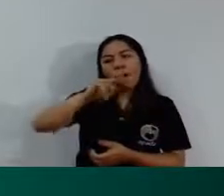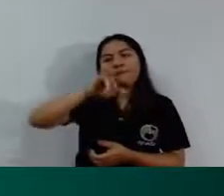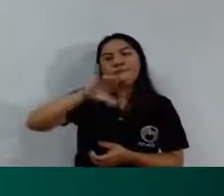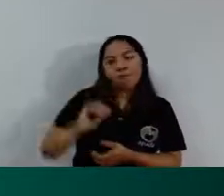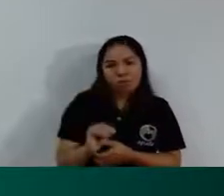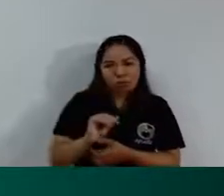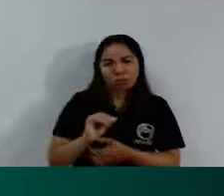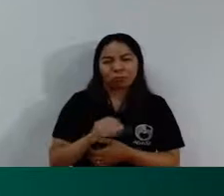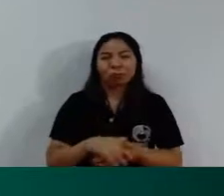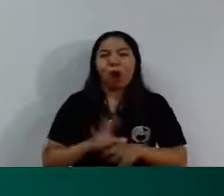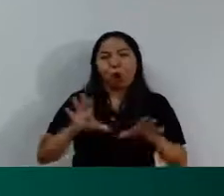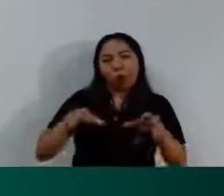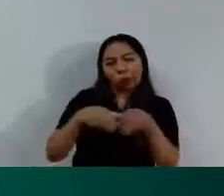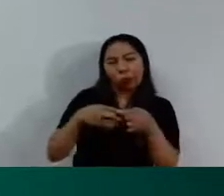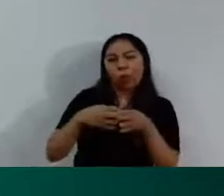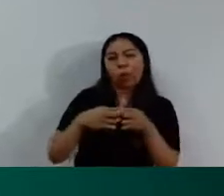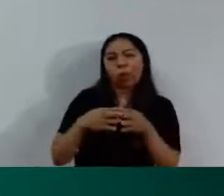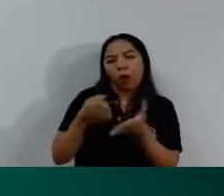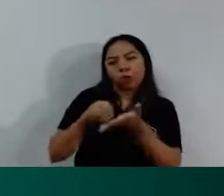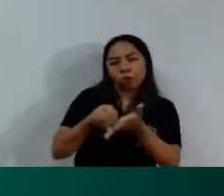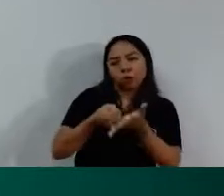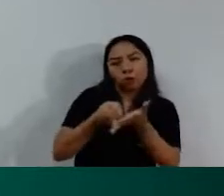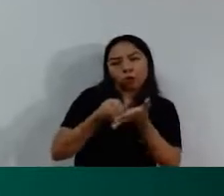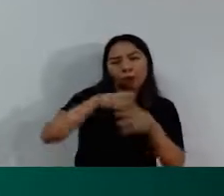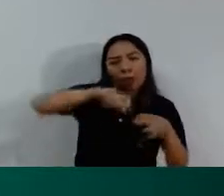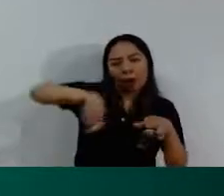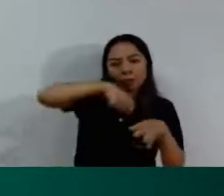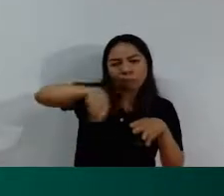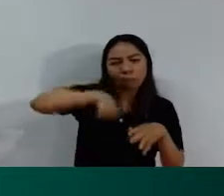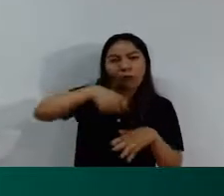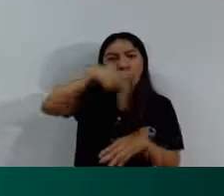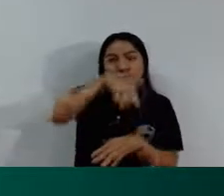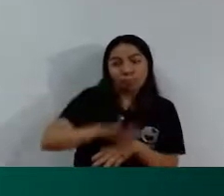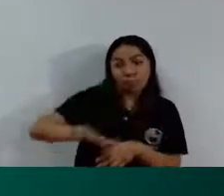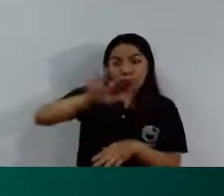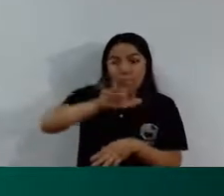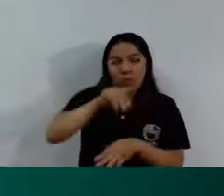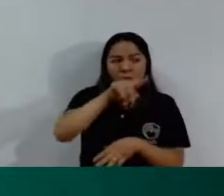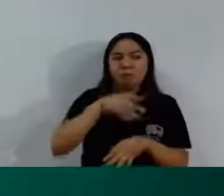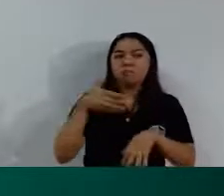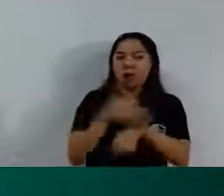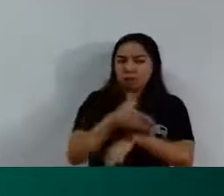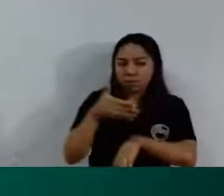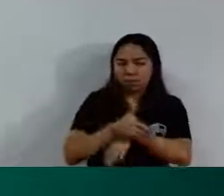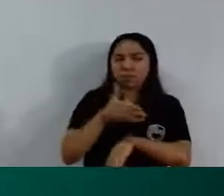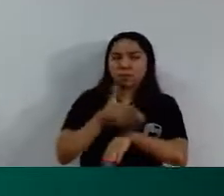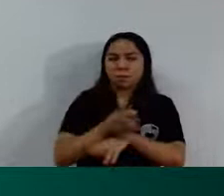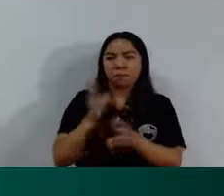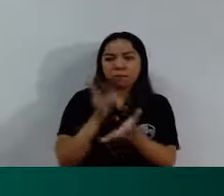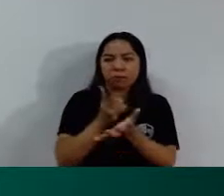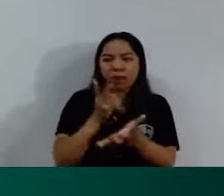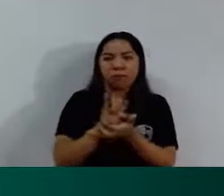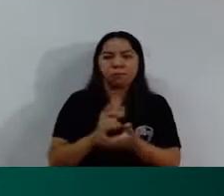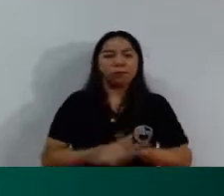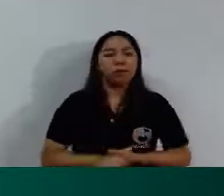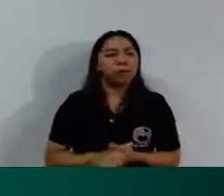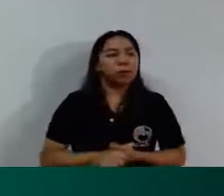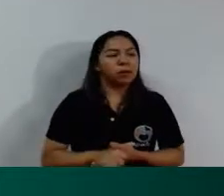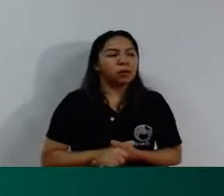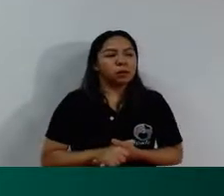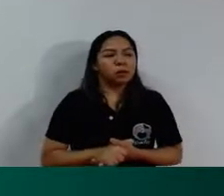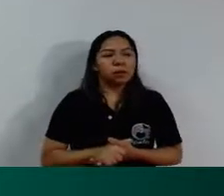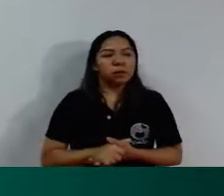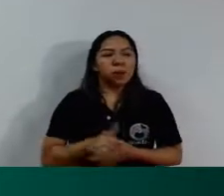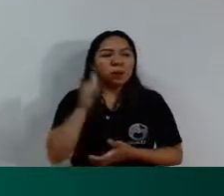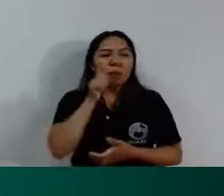né tem dado uma força nacionalmente eles participam dessa articulação comprei a Juliana que tá ali